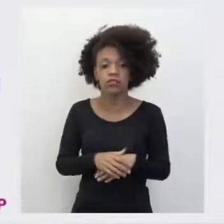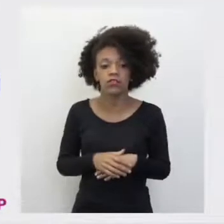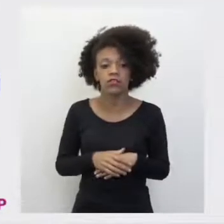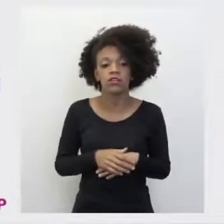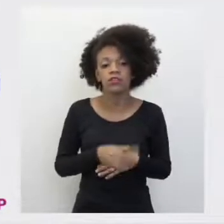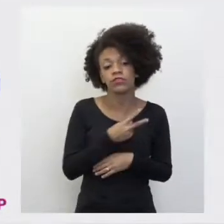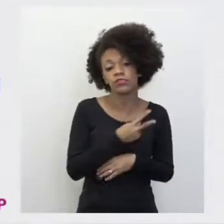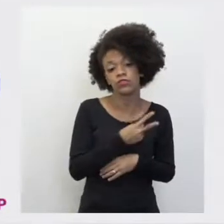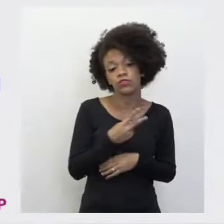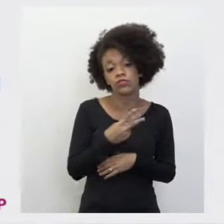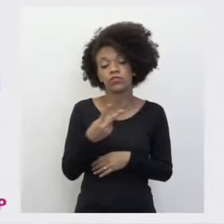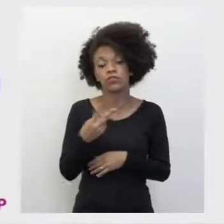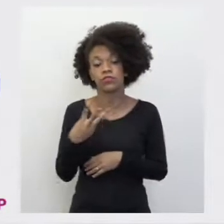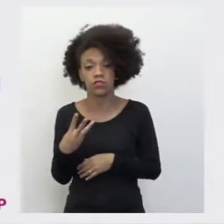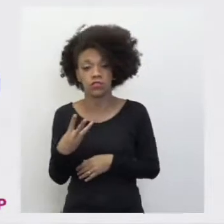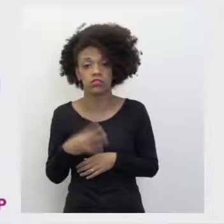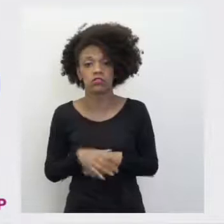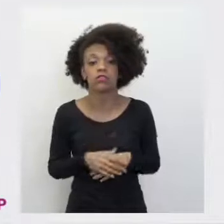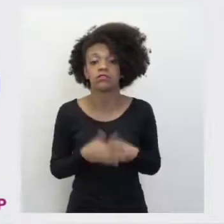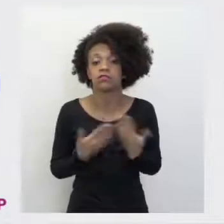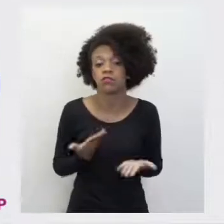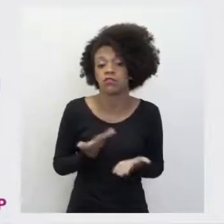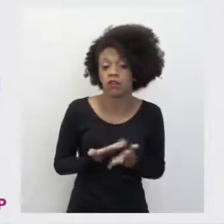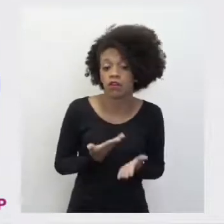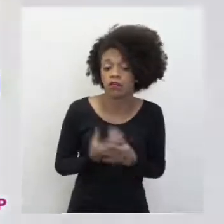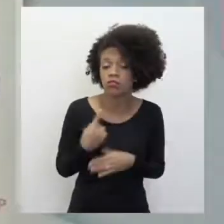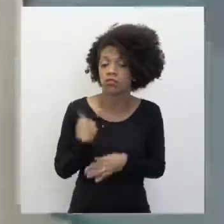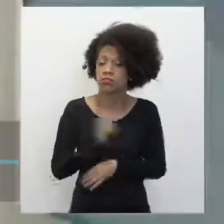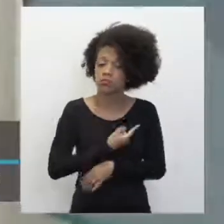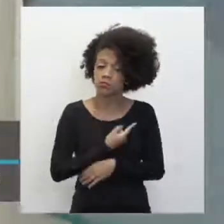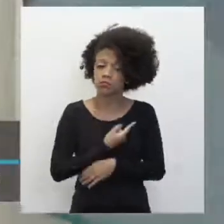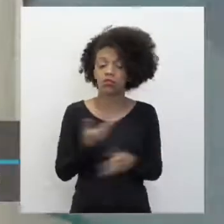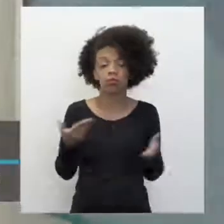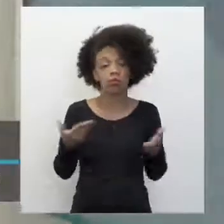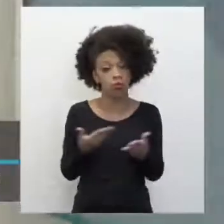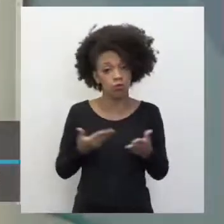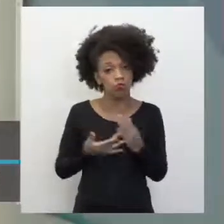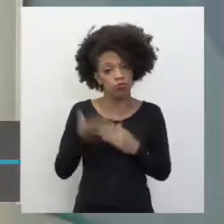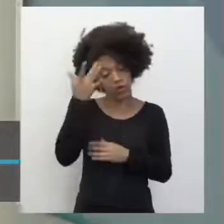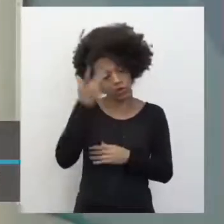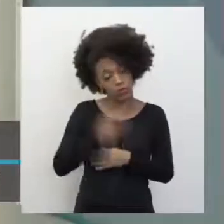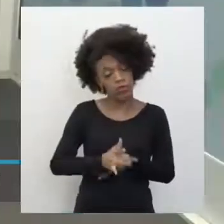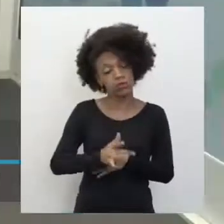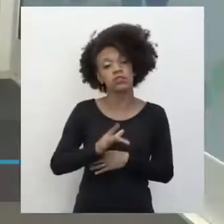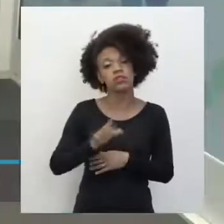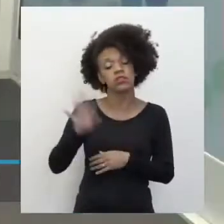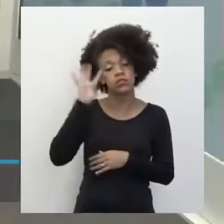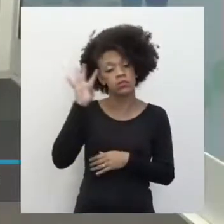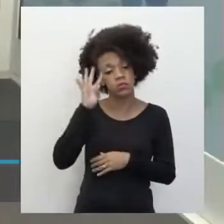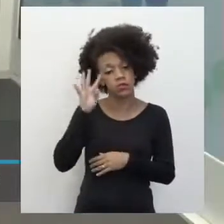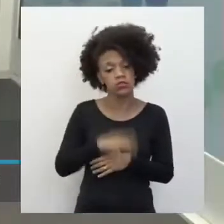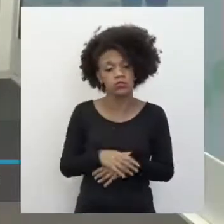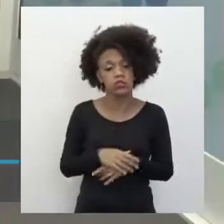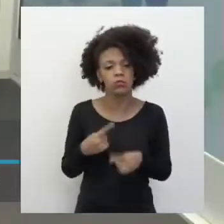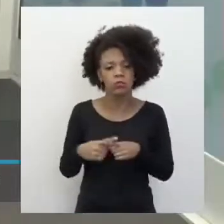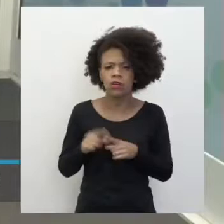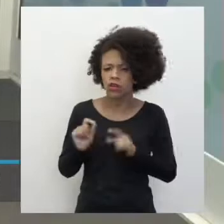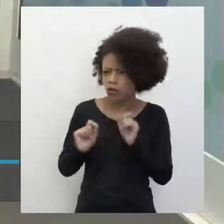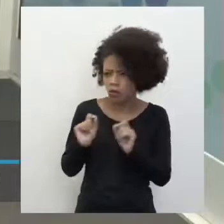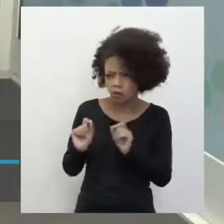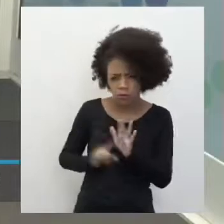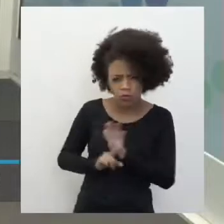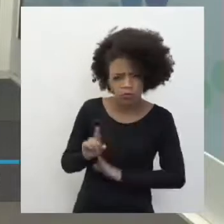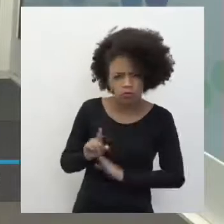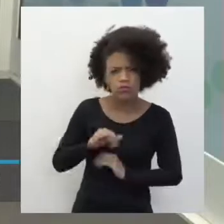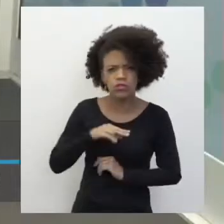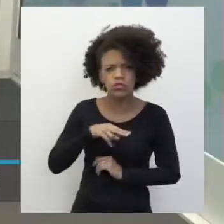10 e 23 do 10. Então, aulas conosco hoje, amanhã e quarta. Por conta disso, tá? Porque alguém perguntou. Então, é por conta